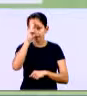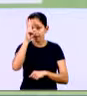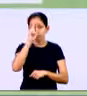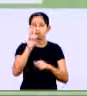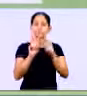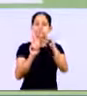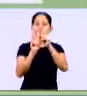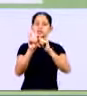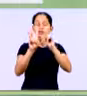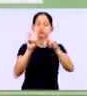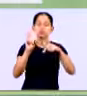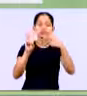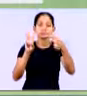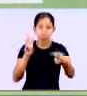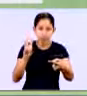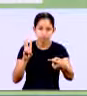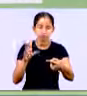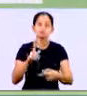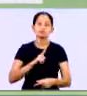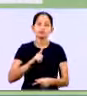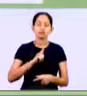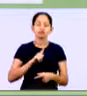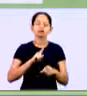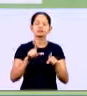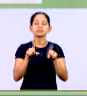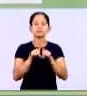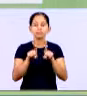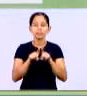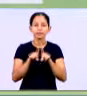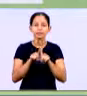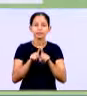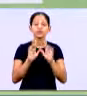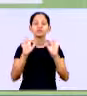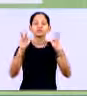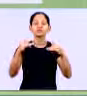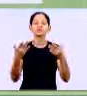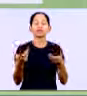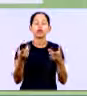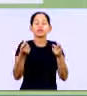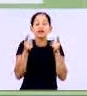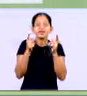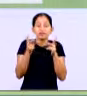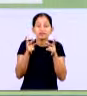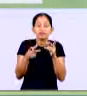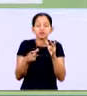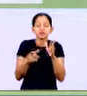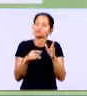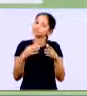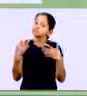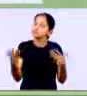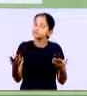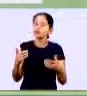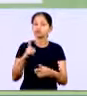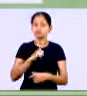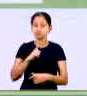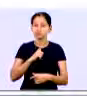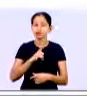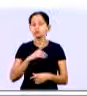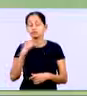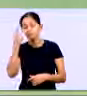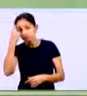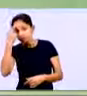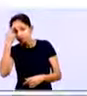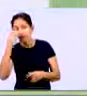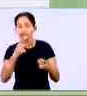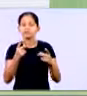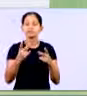trimestre seguinte... Certo? Eu projeto sempre o meu estoque final a partir das vendas que eu espero para o semestre seguinte. Exatamente. Para o trimestre seguinte, né?